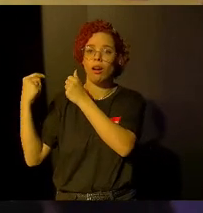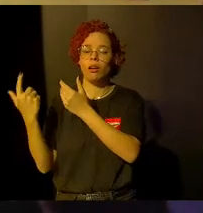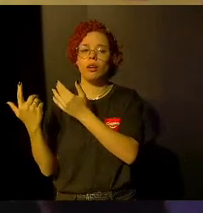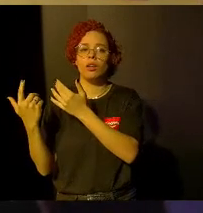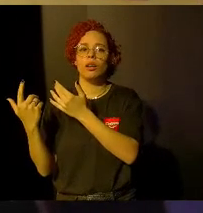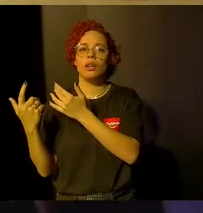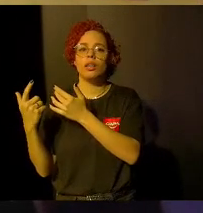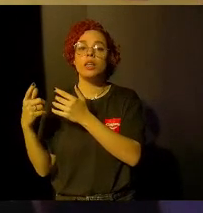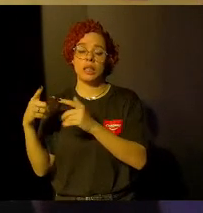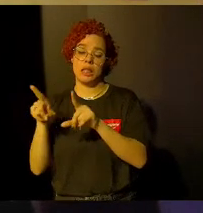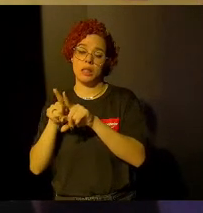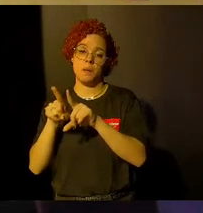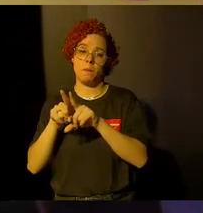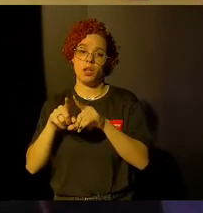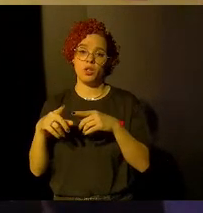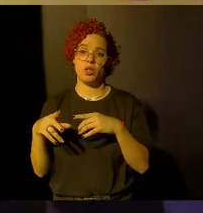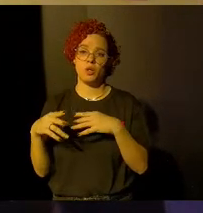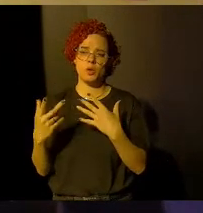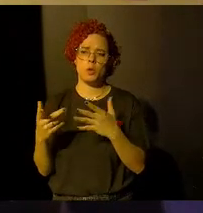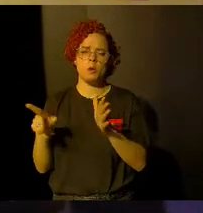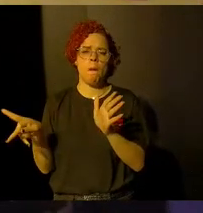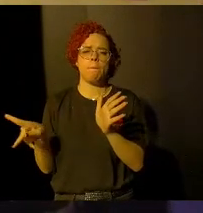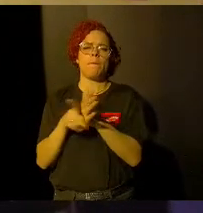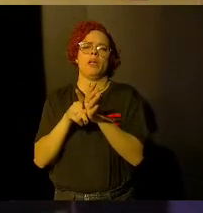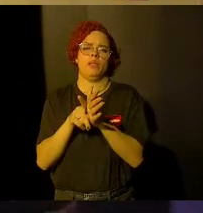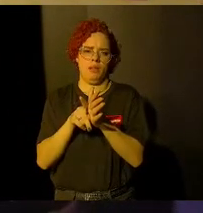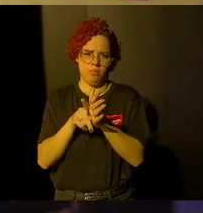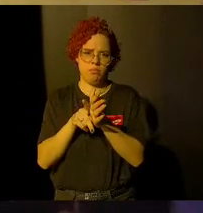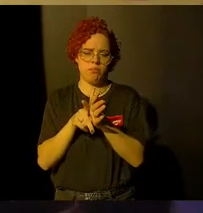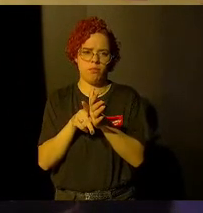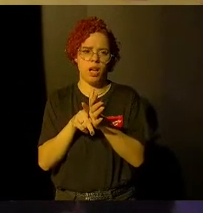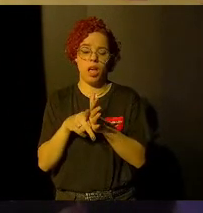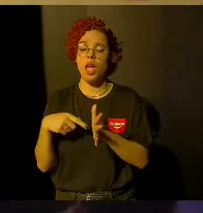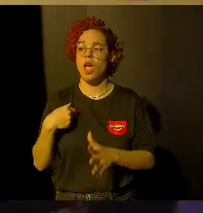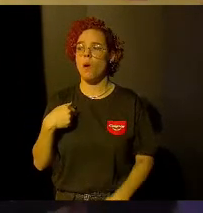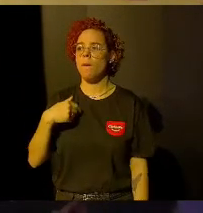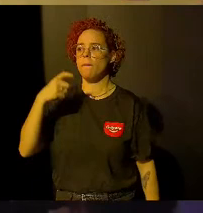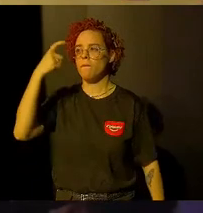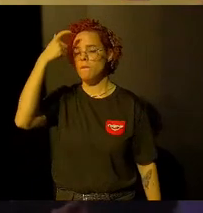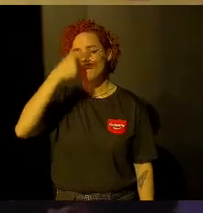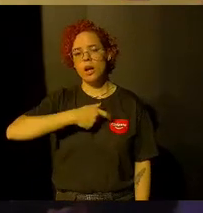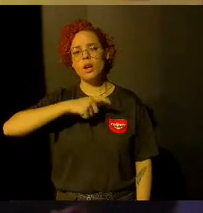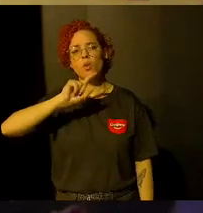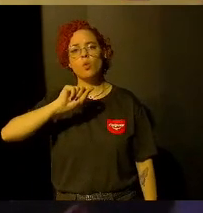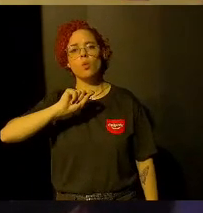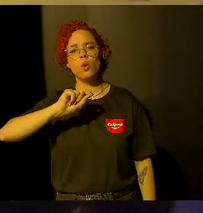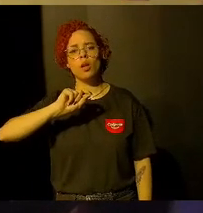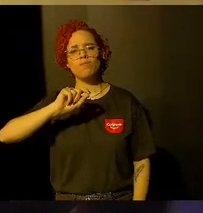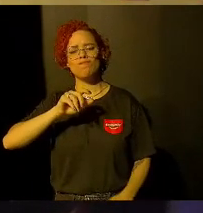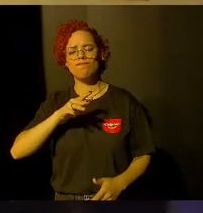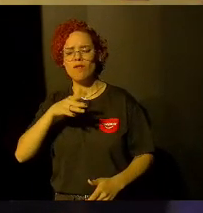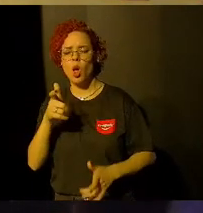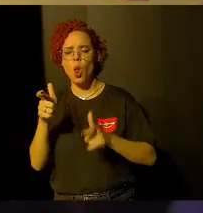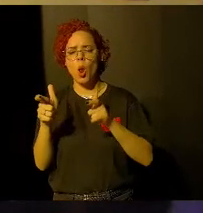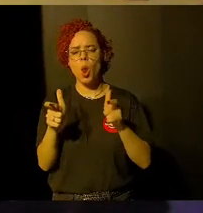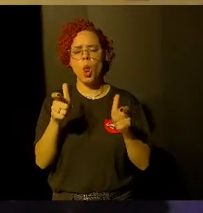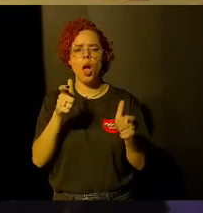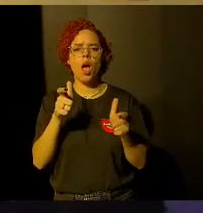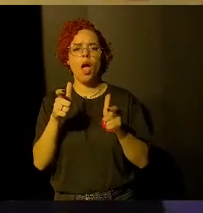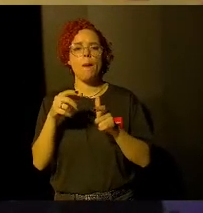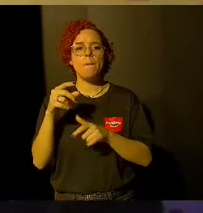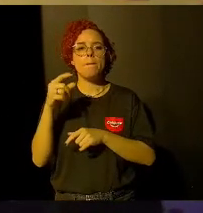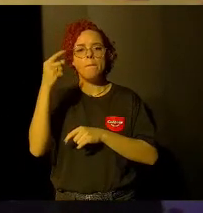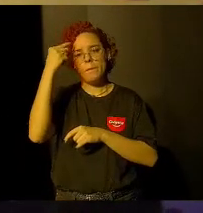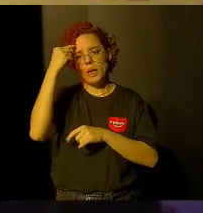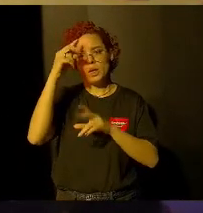de pertencimento e que a Vitória se vê nesse nesse entre lugar e ela pede que você fale um pouco